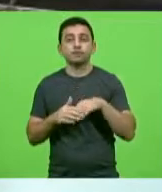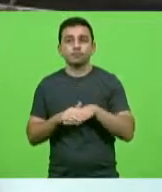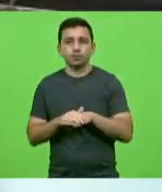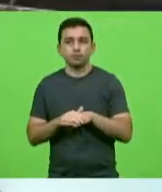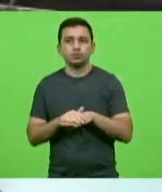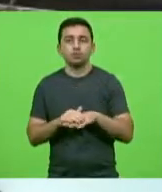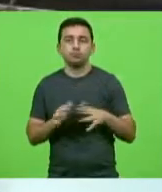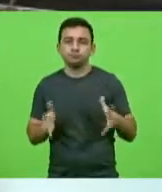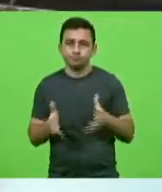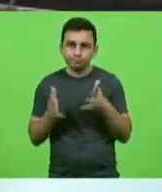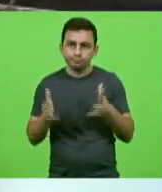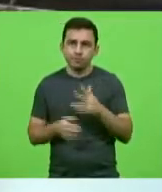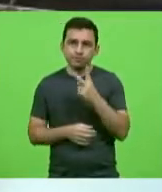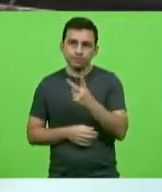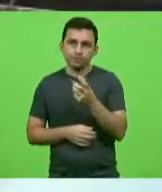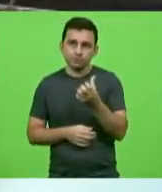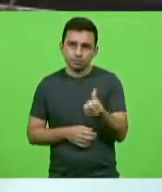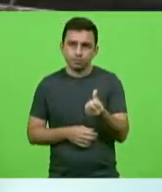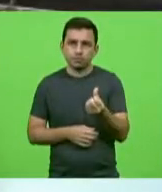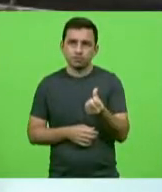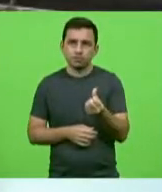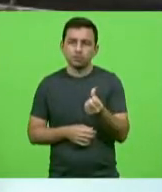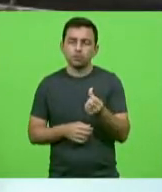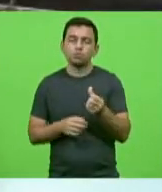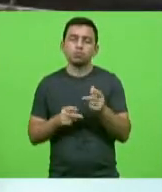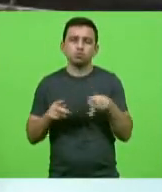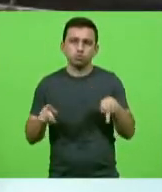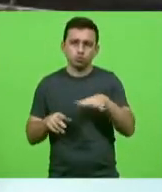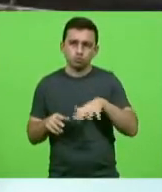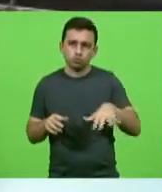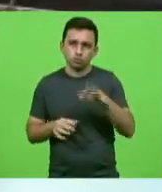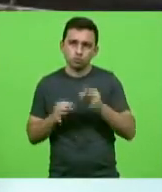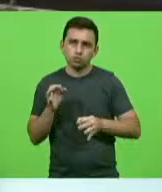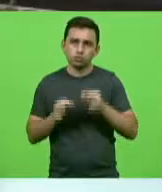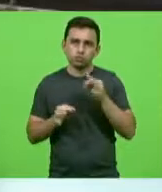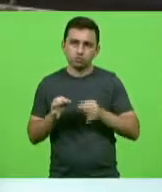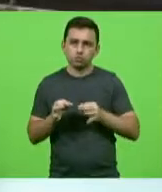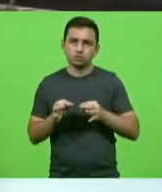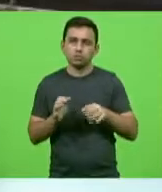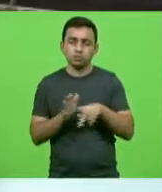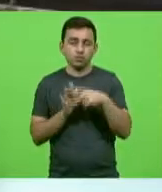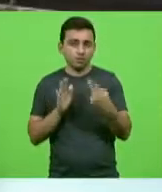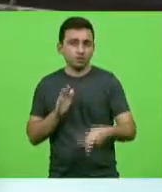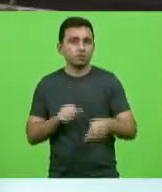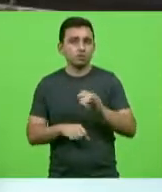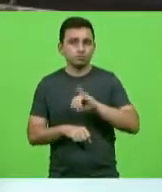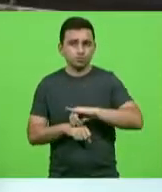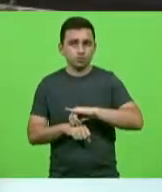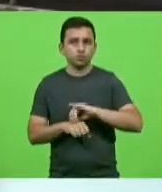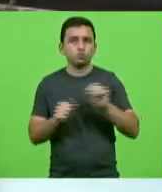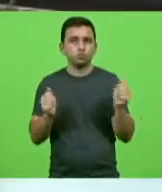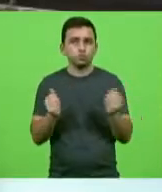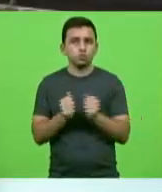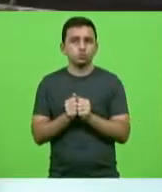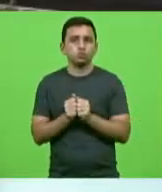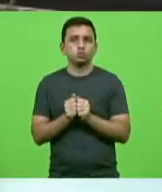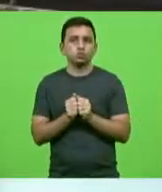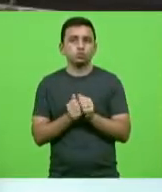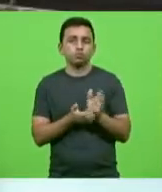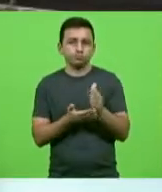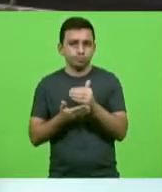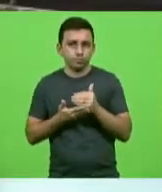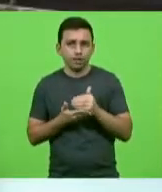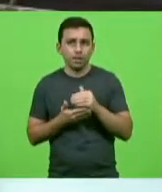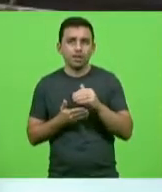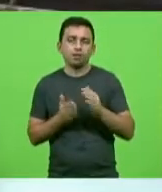promovido pela 26ª Promotoria de Justiça da Comarca da Capital, juntado pela defesa